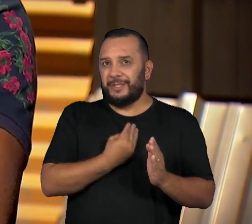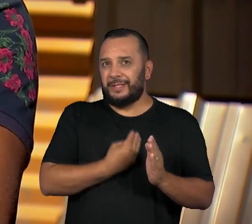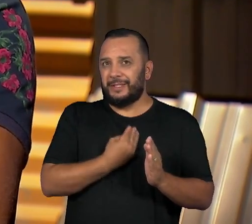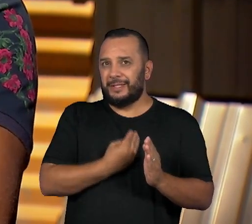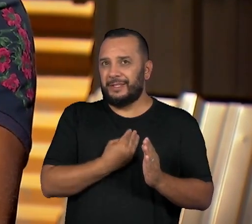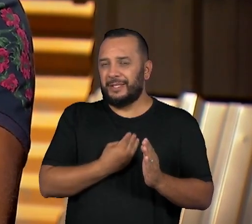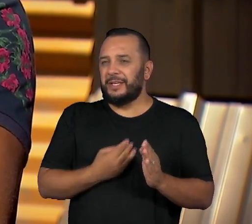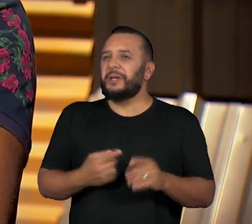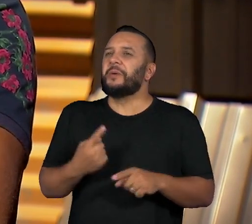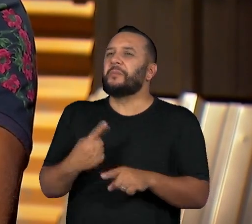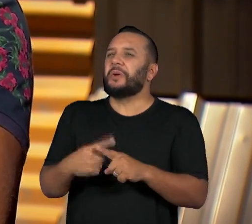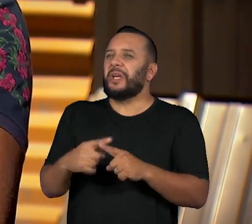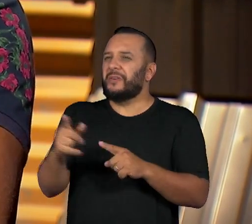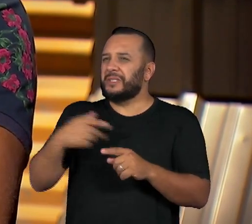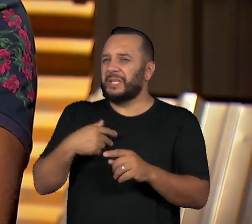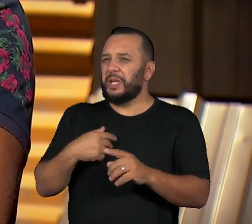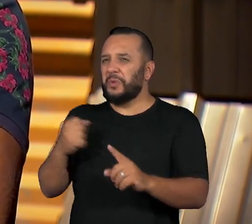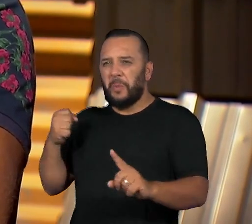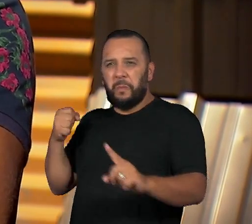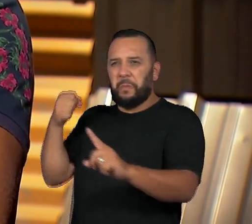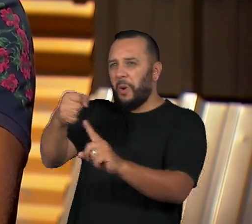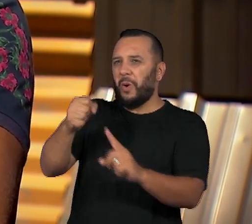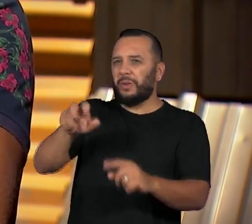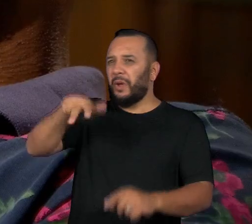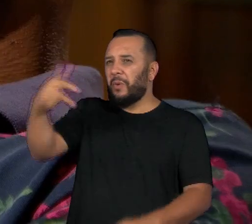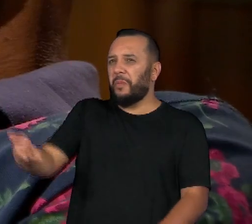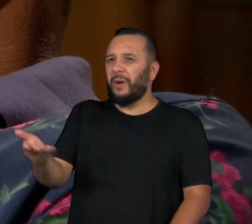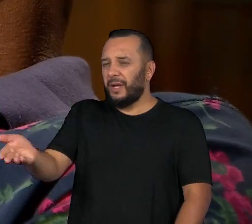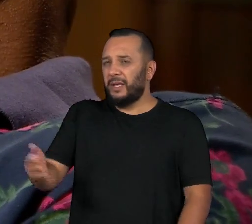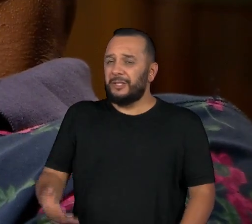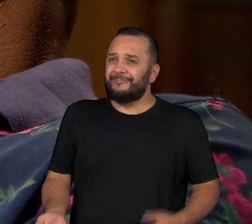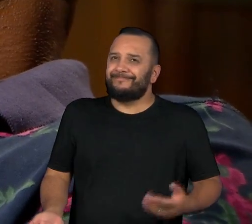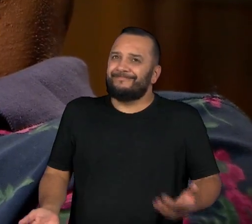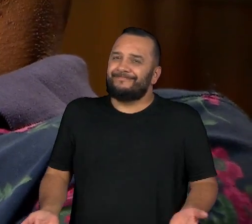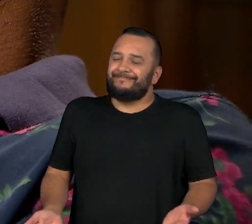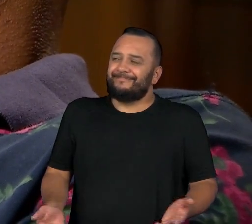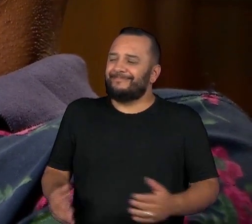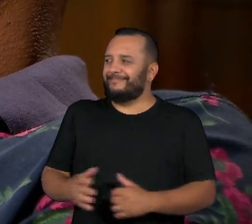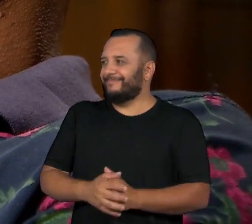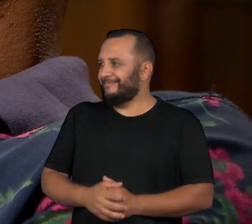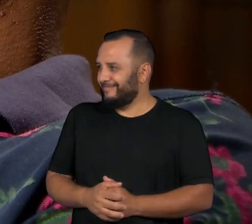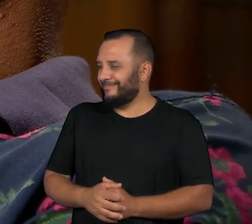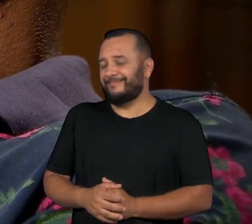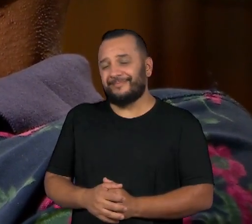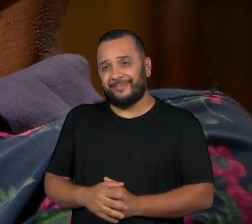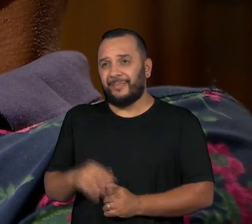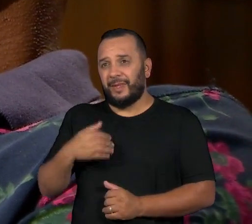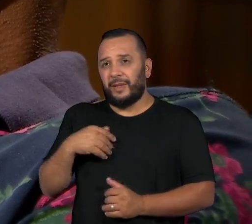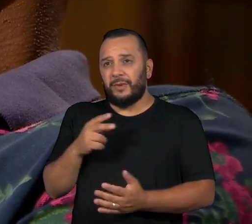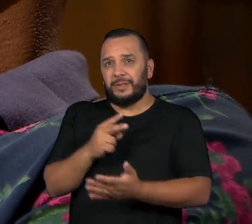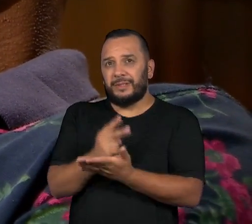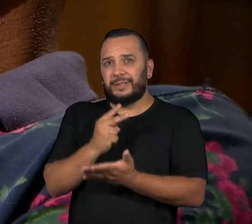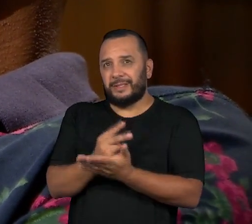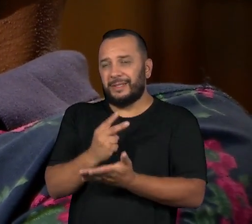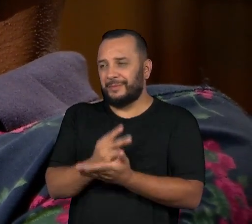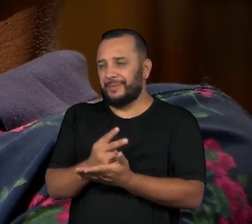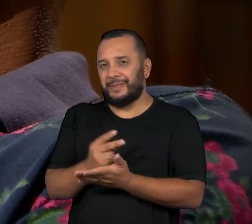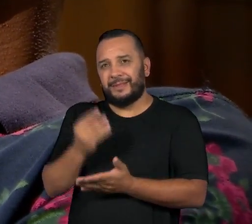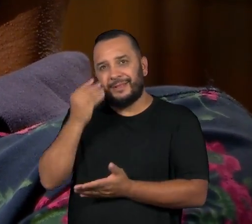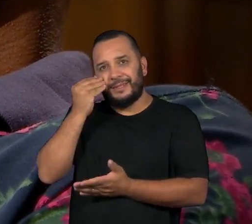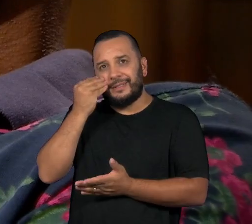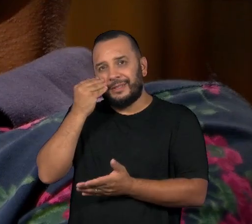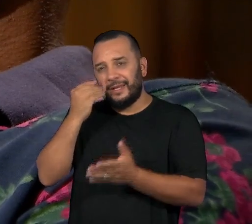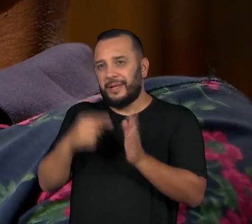por que você não nocauteou? Por que você não fez isso? Não sei o quê. Eu sempre tentei trazer a minha